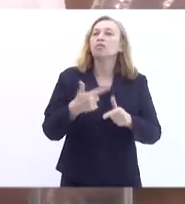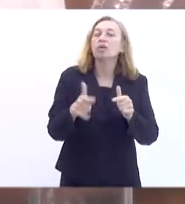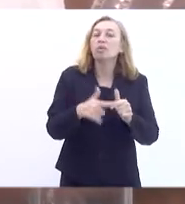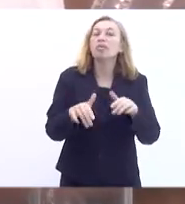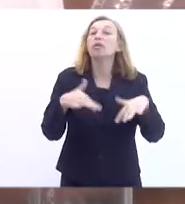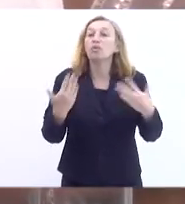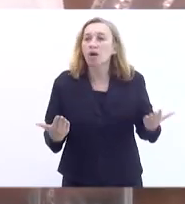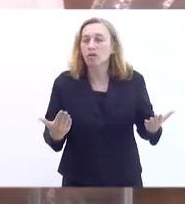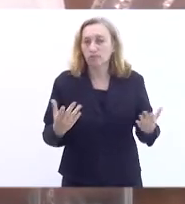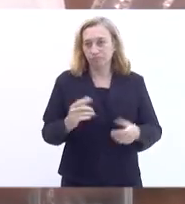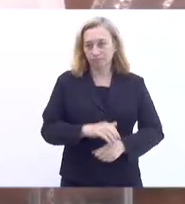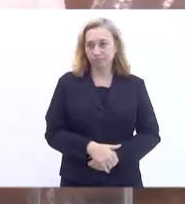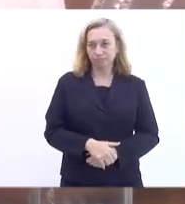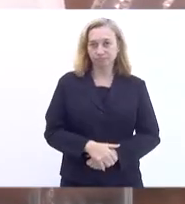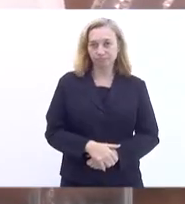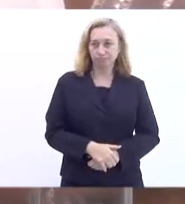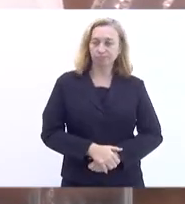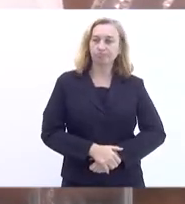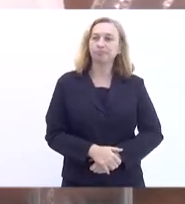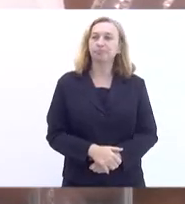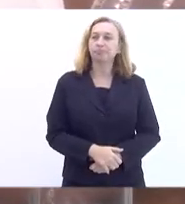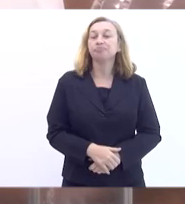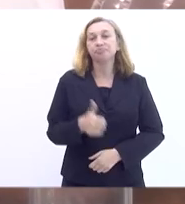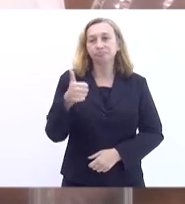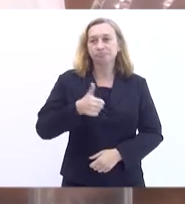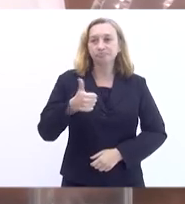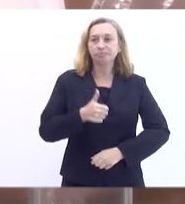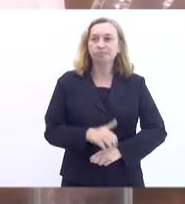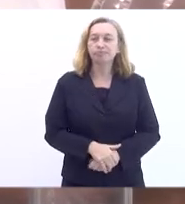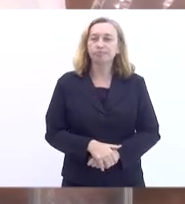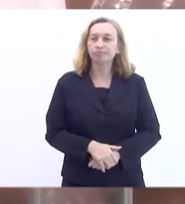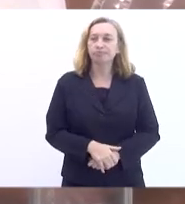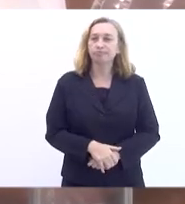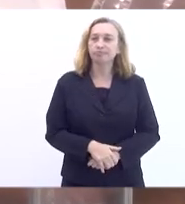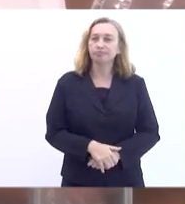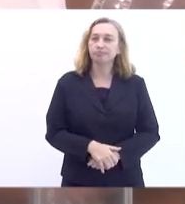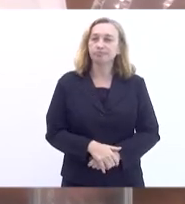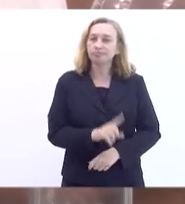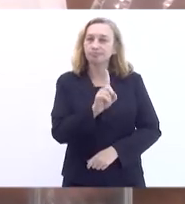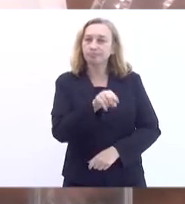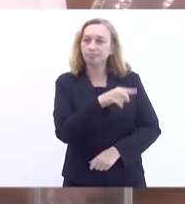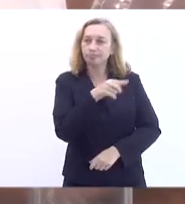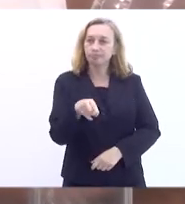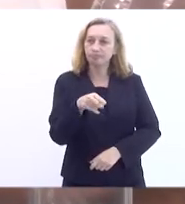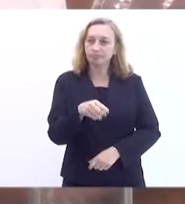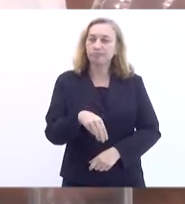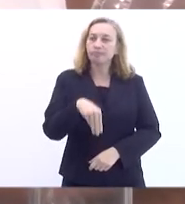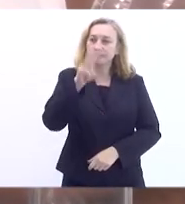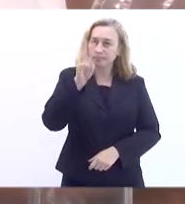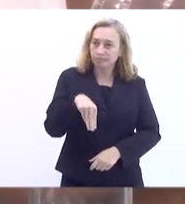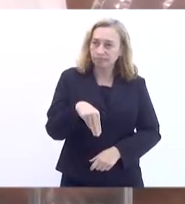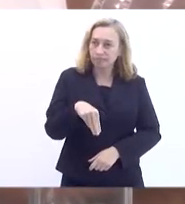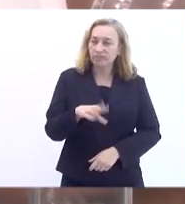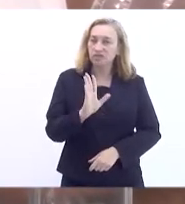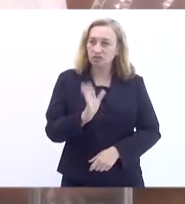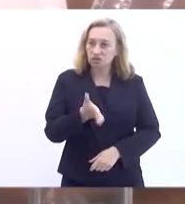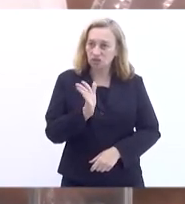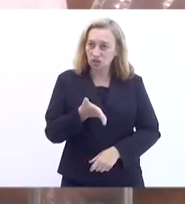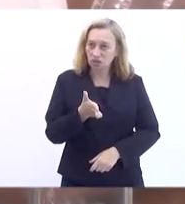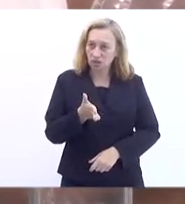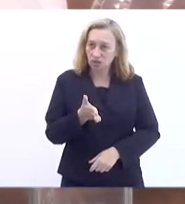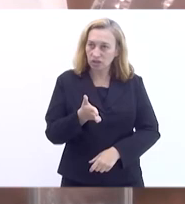estamos enfrentando com a nossa lei O primeiro é a exclusão de quem já tem um trânsito em julgado